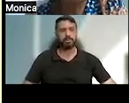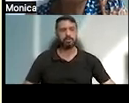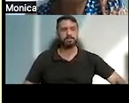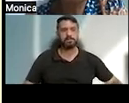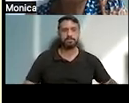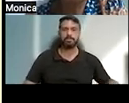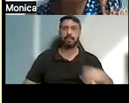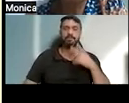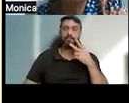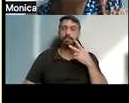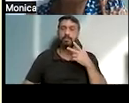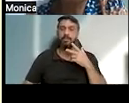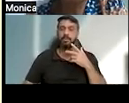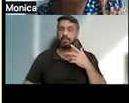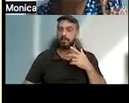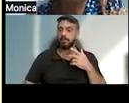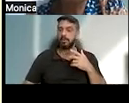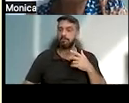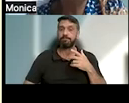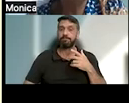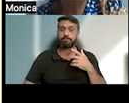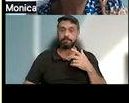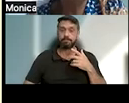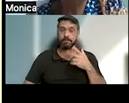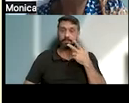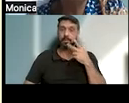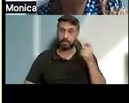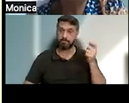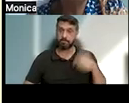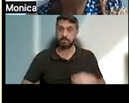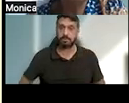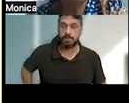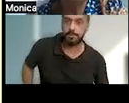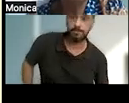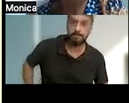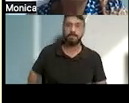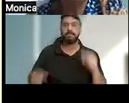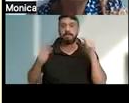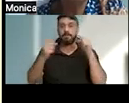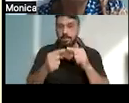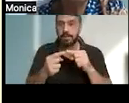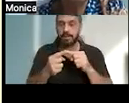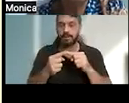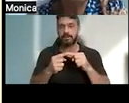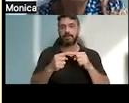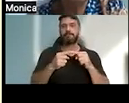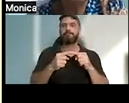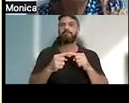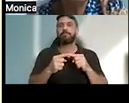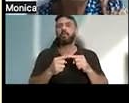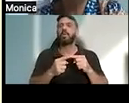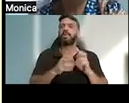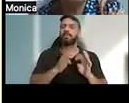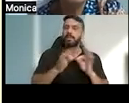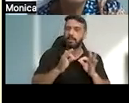vendo, assim, a possibilidade de aplicação em tratamento, produção